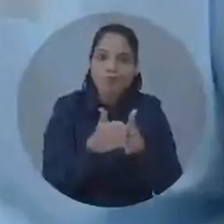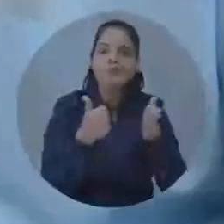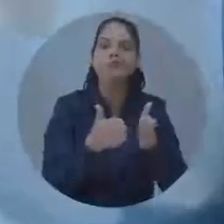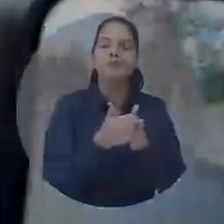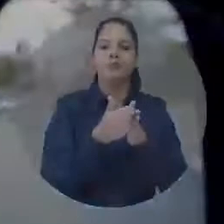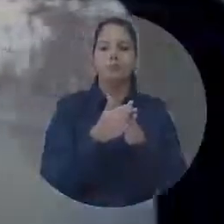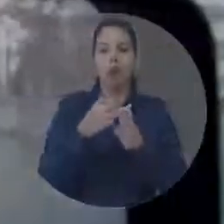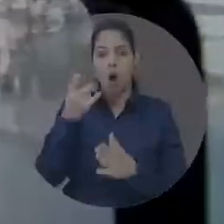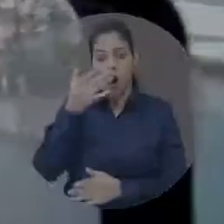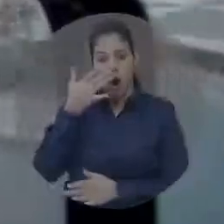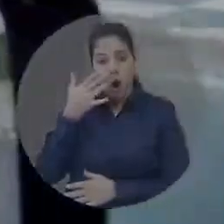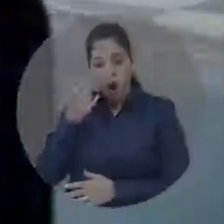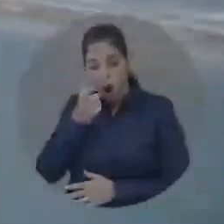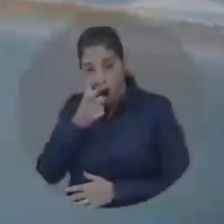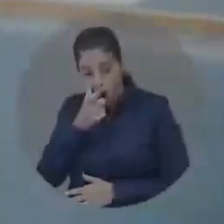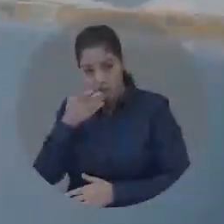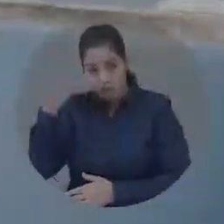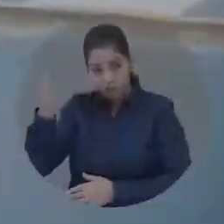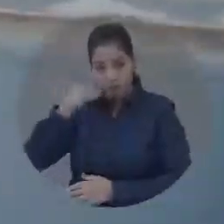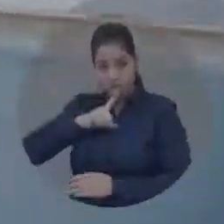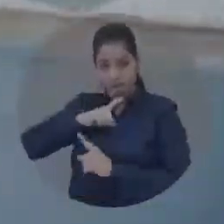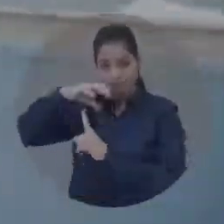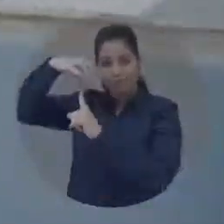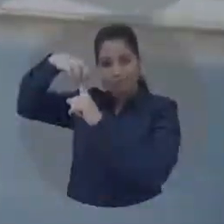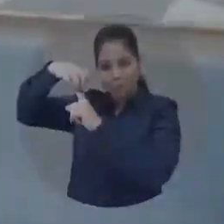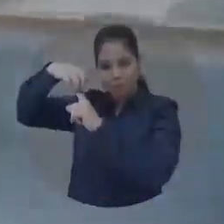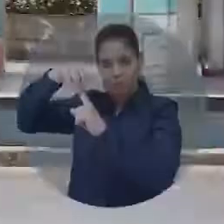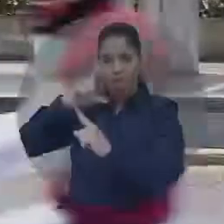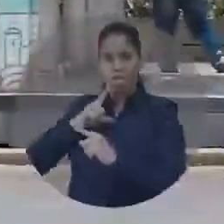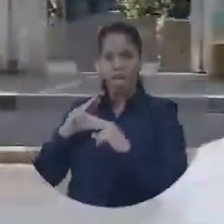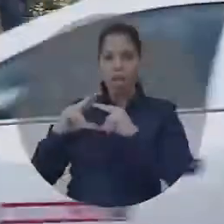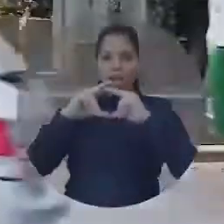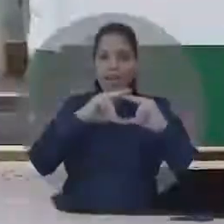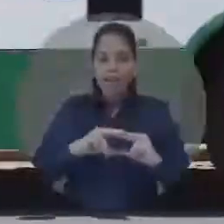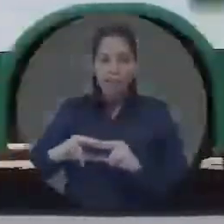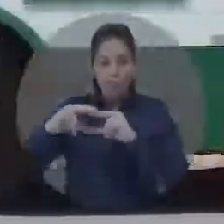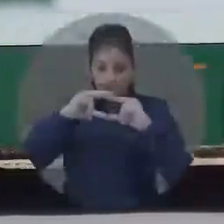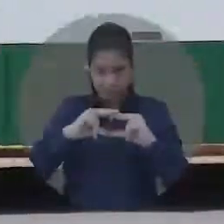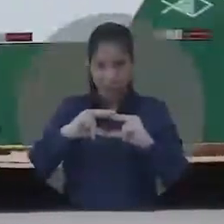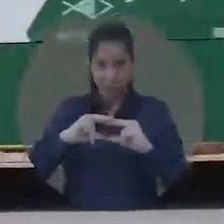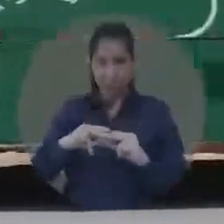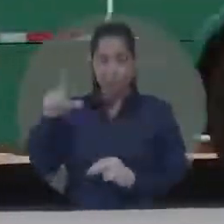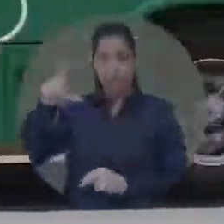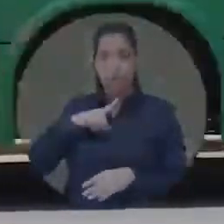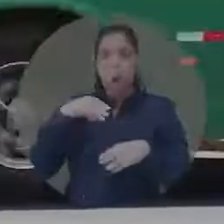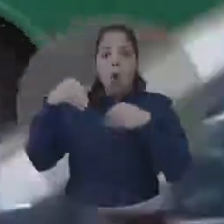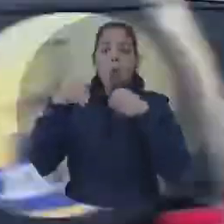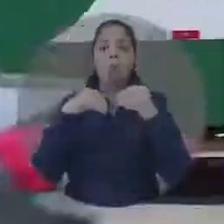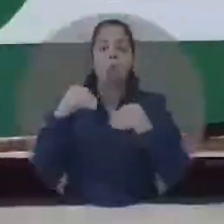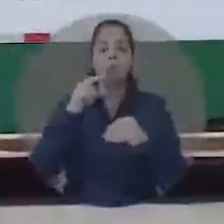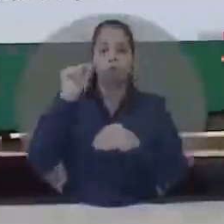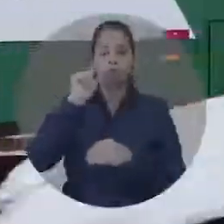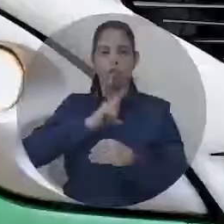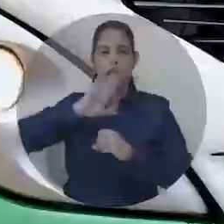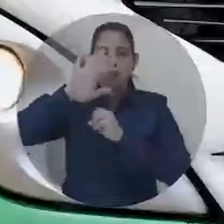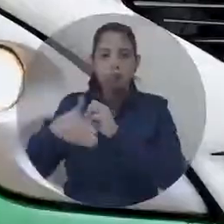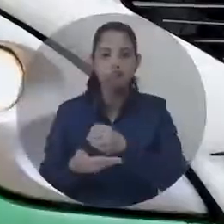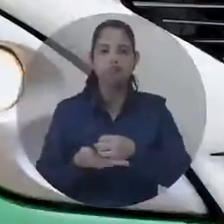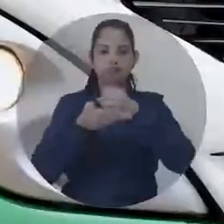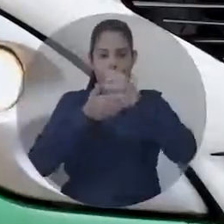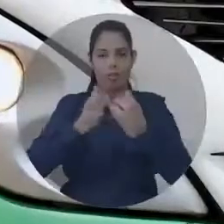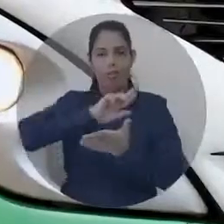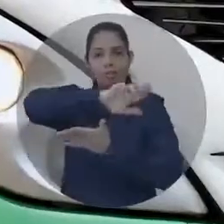mais carentes. Olha, por exemplo, esse abrigo de ônibus, feito com material reciclado. Ele é um modelo